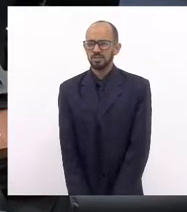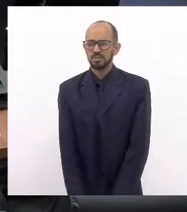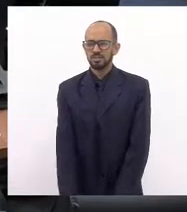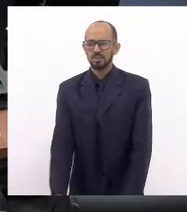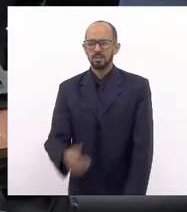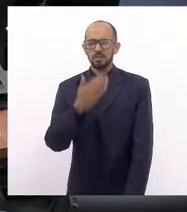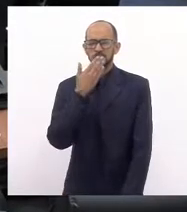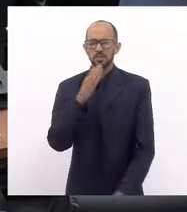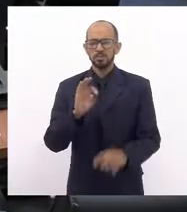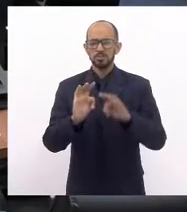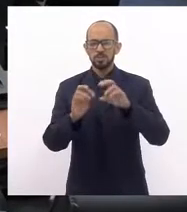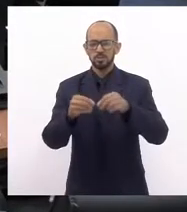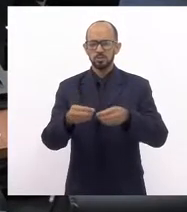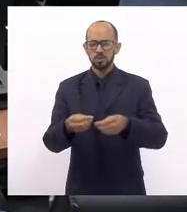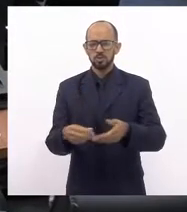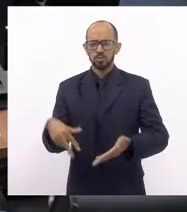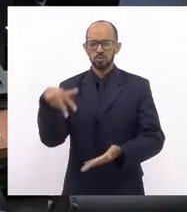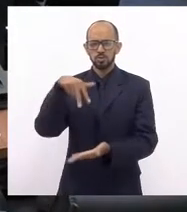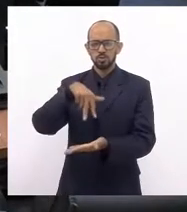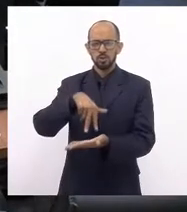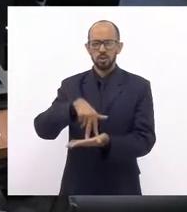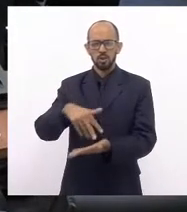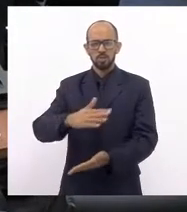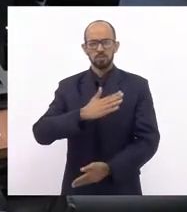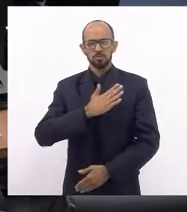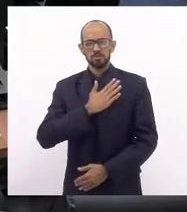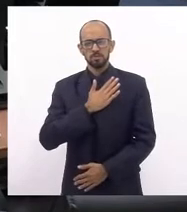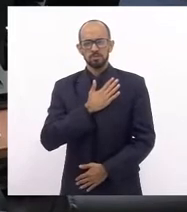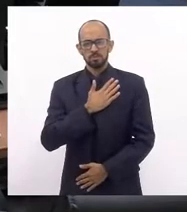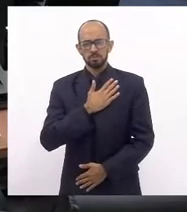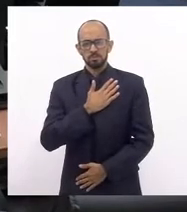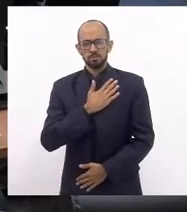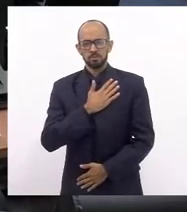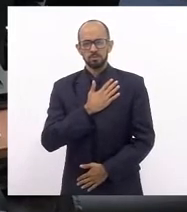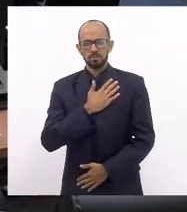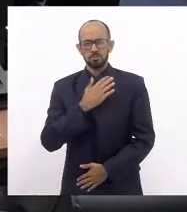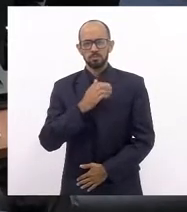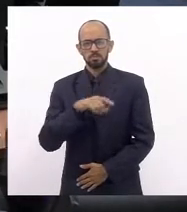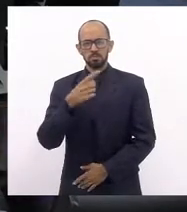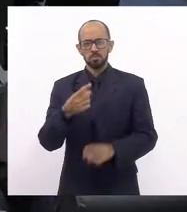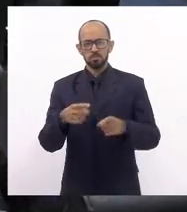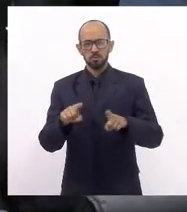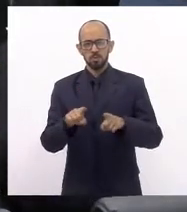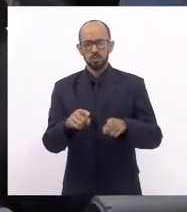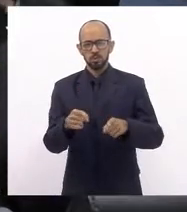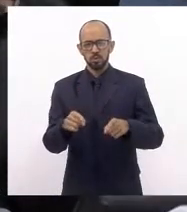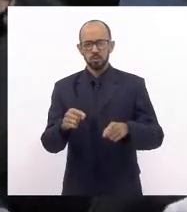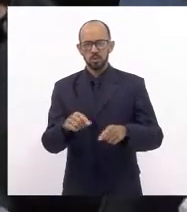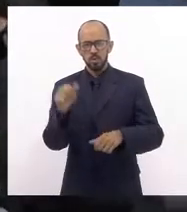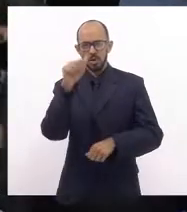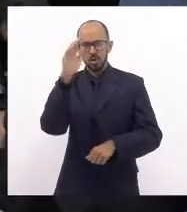Solicitamos a todos que se coloquem em posição de respeito para ouvirmos o hino nacional.